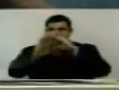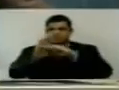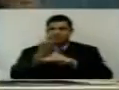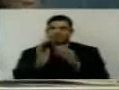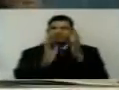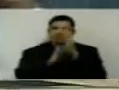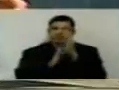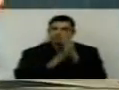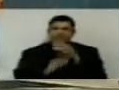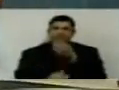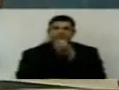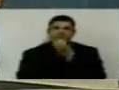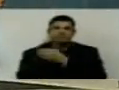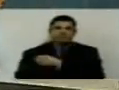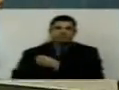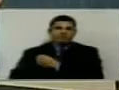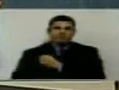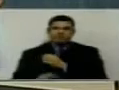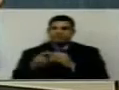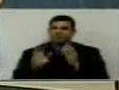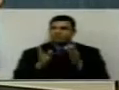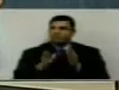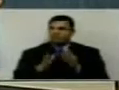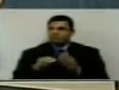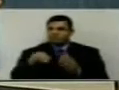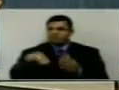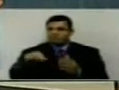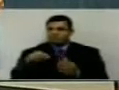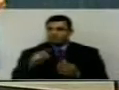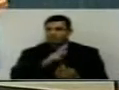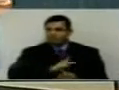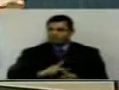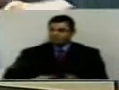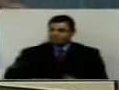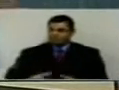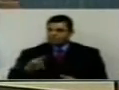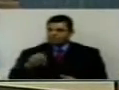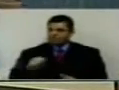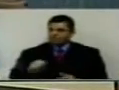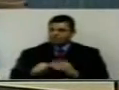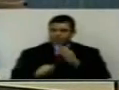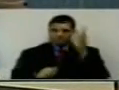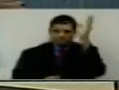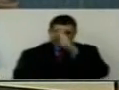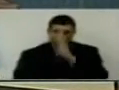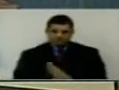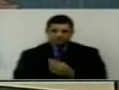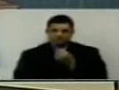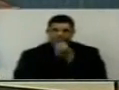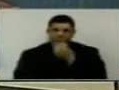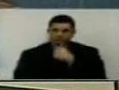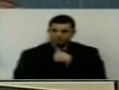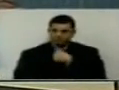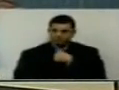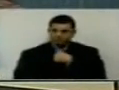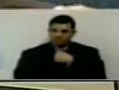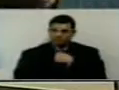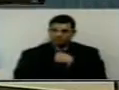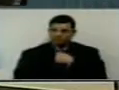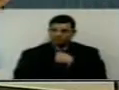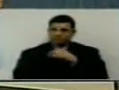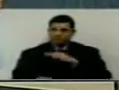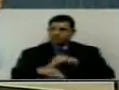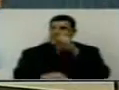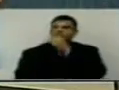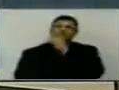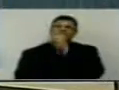Parabéns, deputado. Irmão Jadelino Menegar, presidente da Rede La Salle Brasil. Eu sou dos mais velhos aqui,